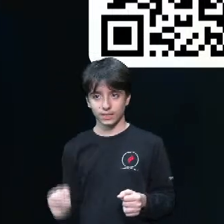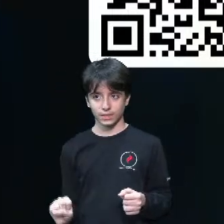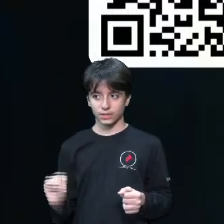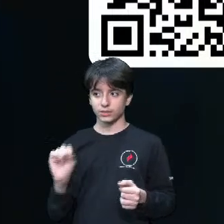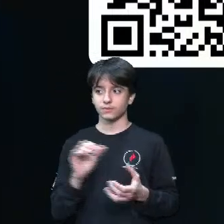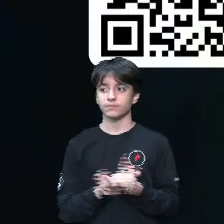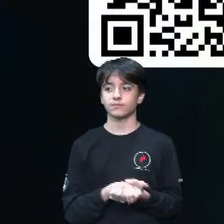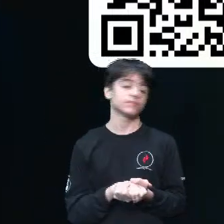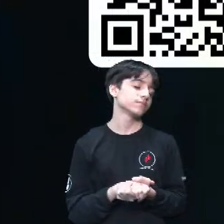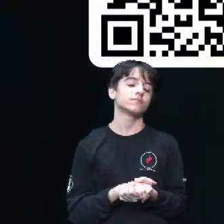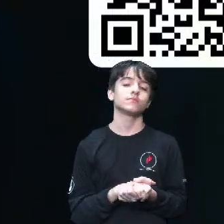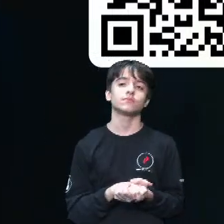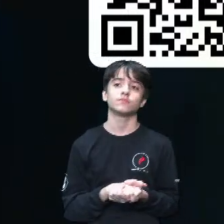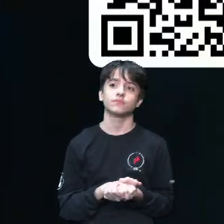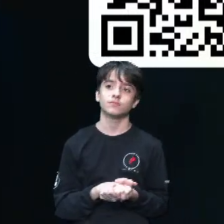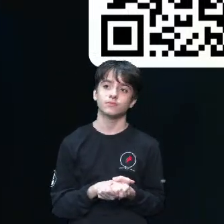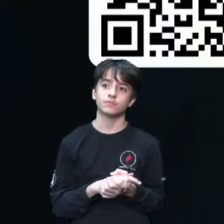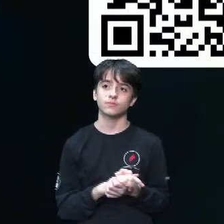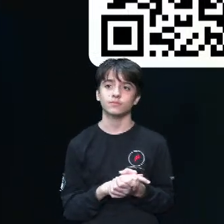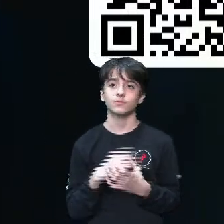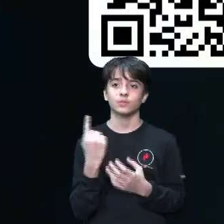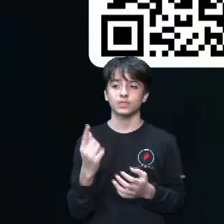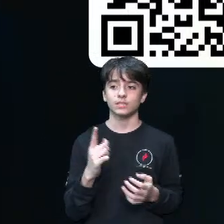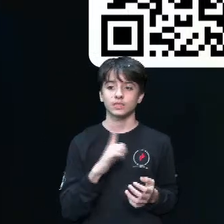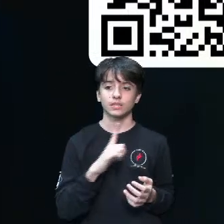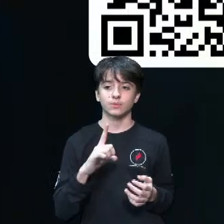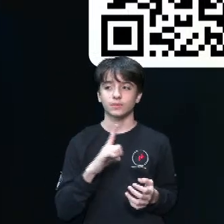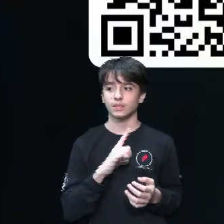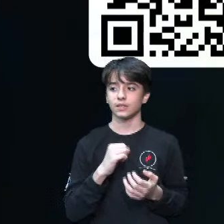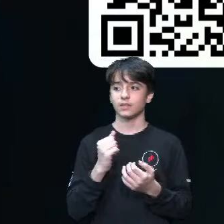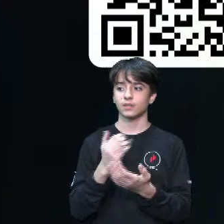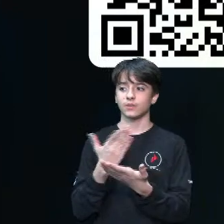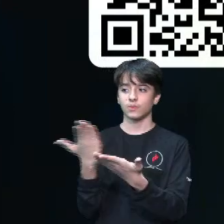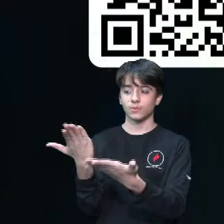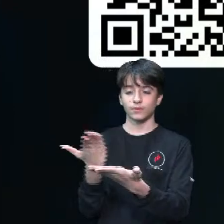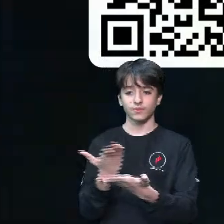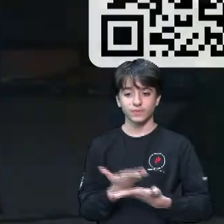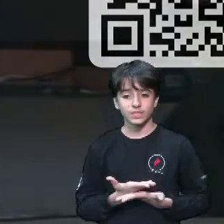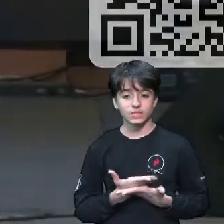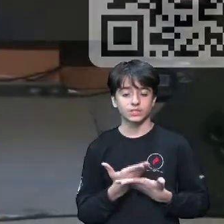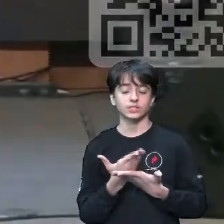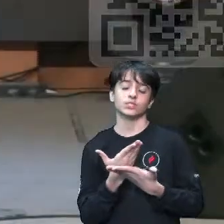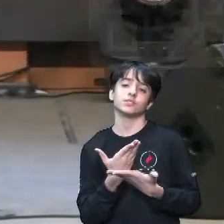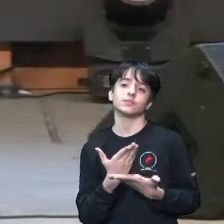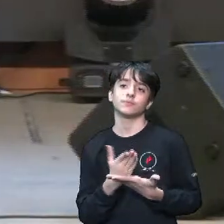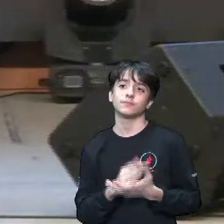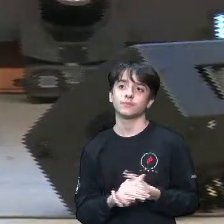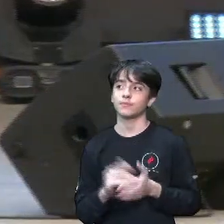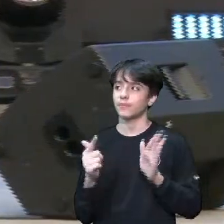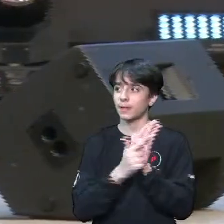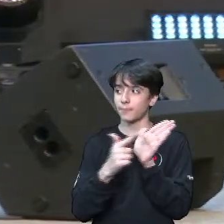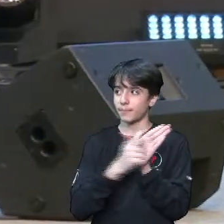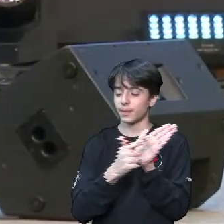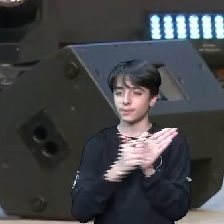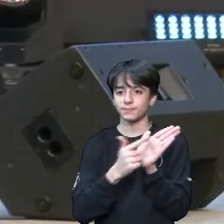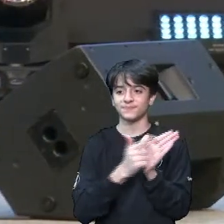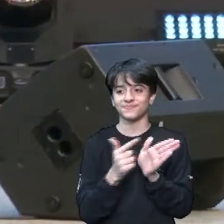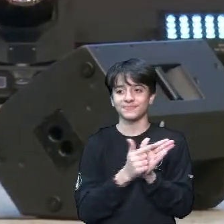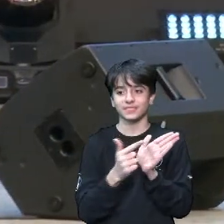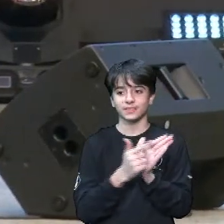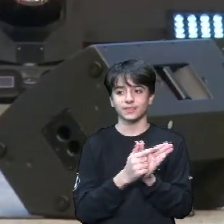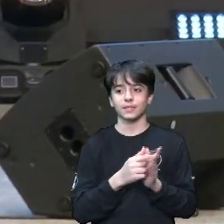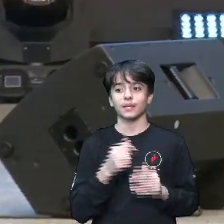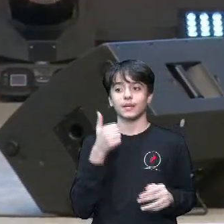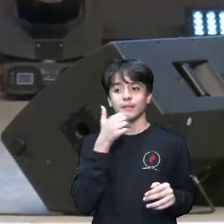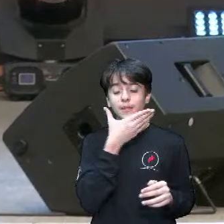aqui o convite físico, para homens e para mulheres, o azulzinho e o rosinha. Está nas bancadas? Você